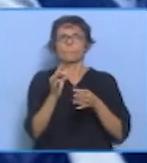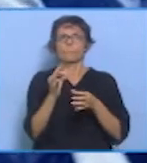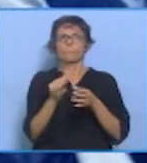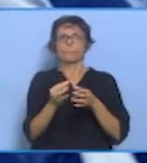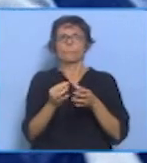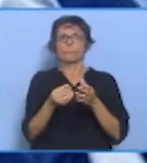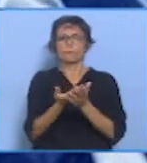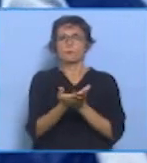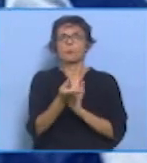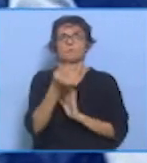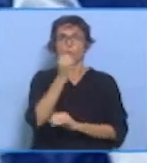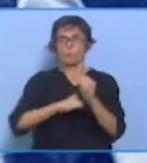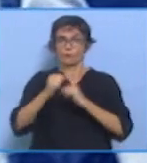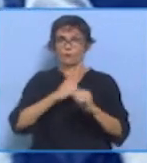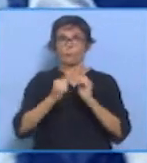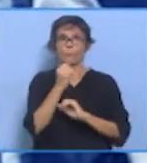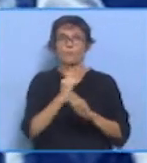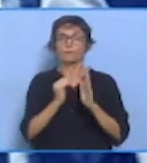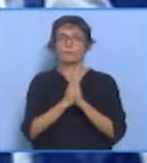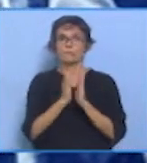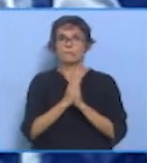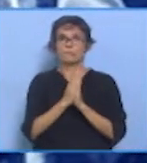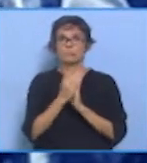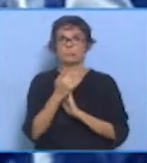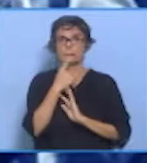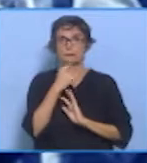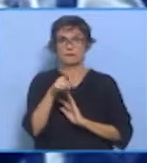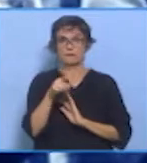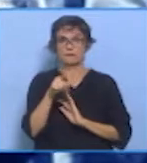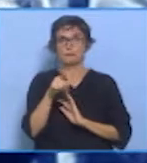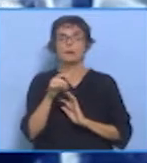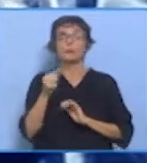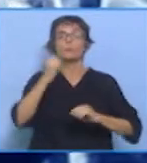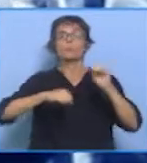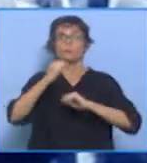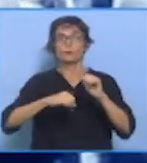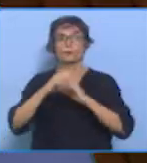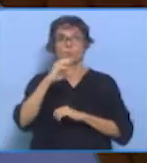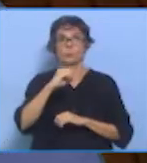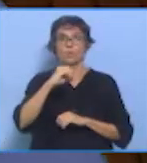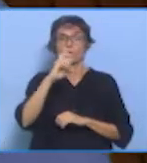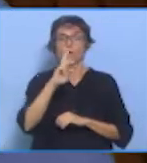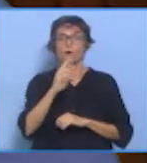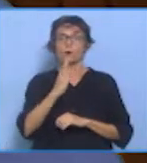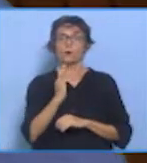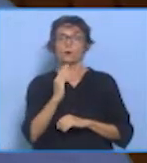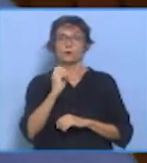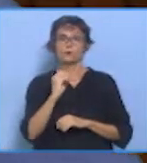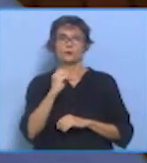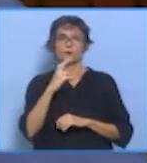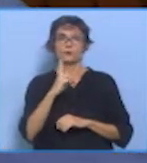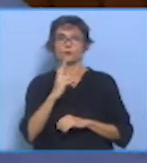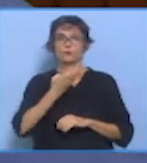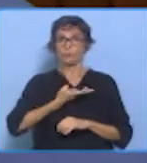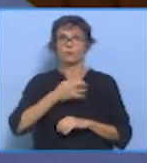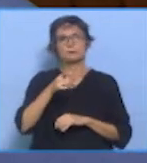Anglicana ficou famosíssimo e era extremamente importante, que era o movimento de Oxford. E nesse movimento o que eles faziam